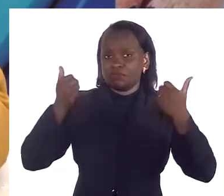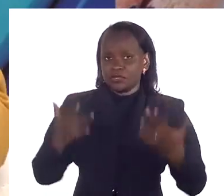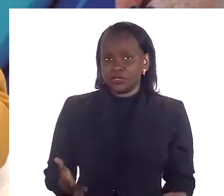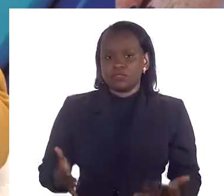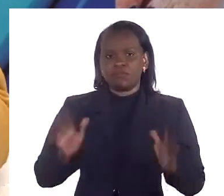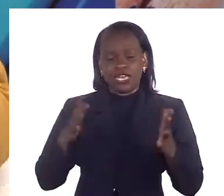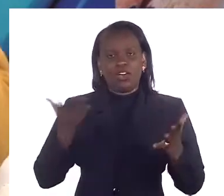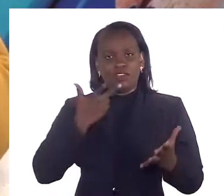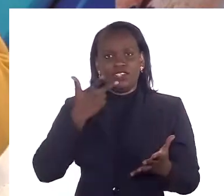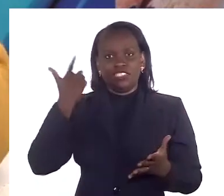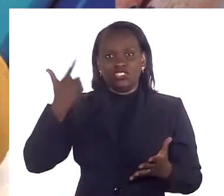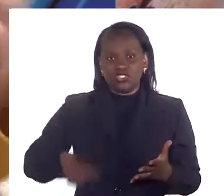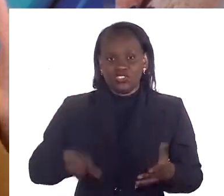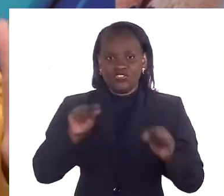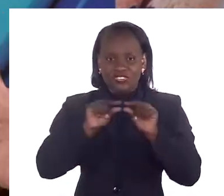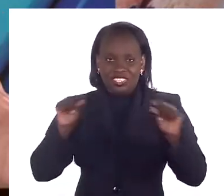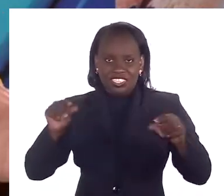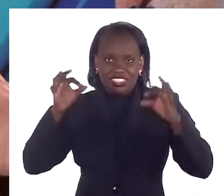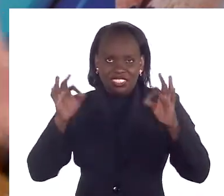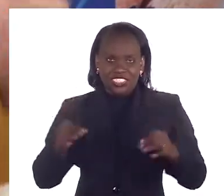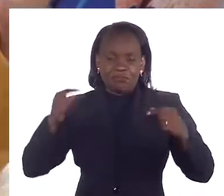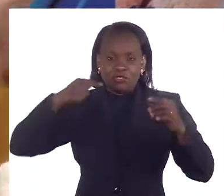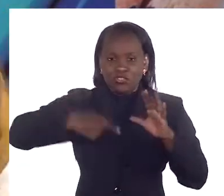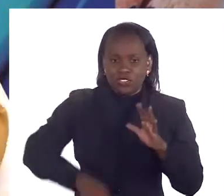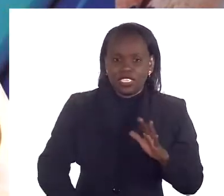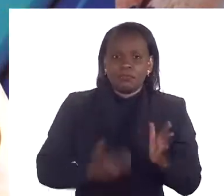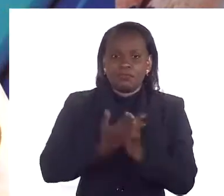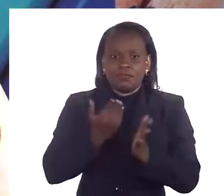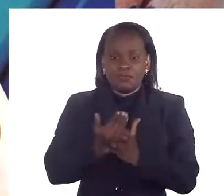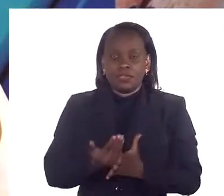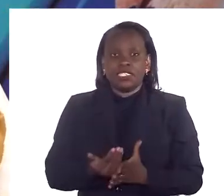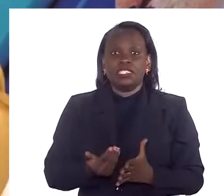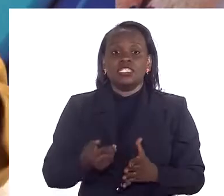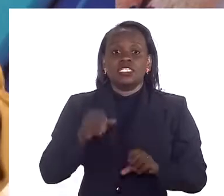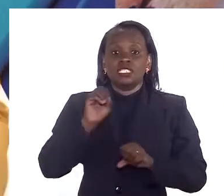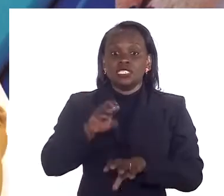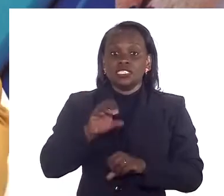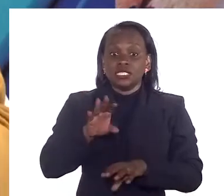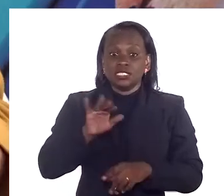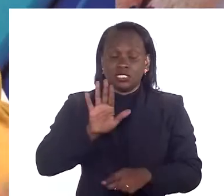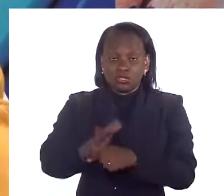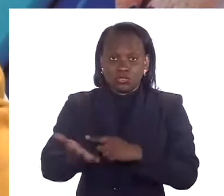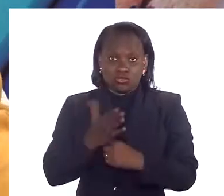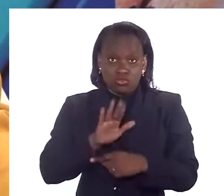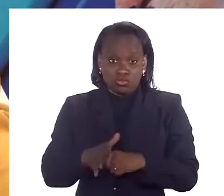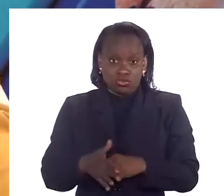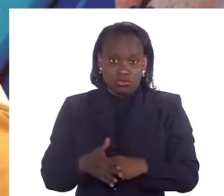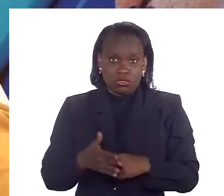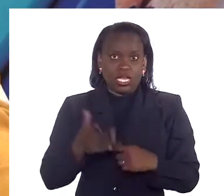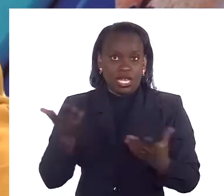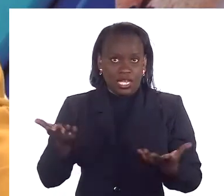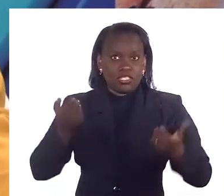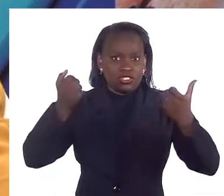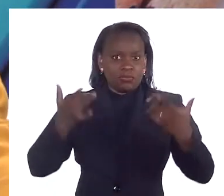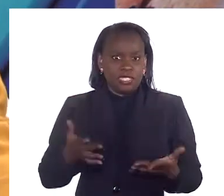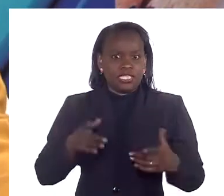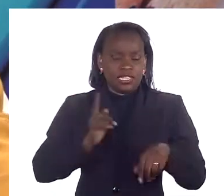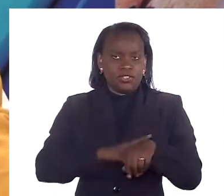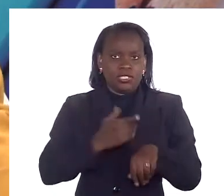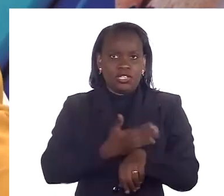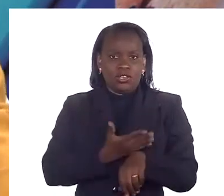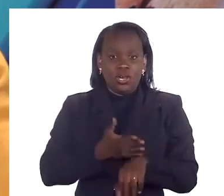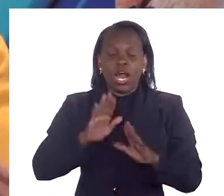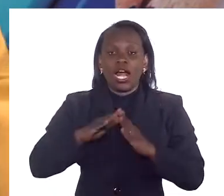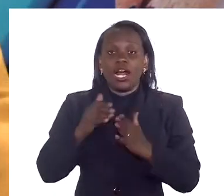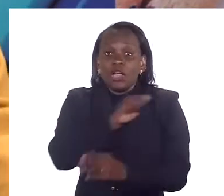já falou, mas agora vou usar a expressão e a gente vai se aprofundar um pouquinho no ensino colaborativo, que é disso que a gente está falando o